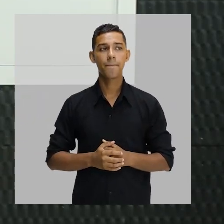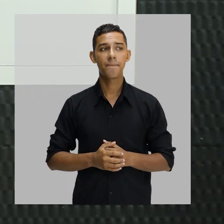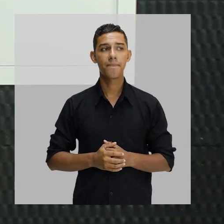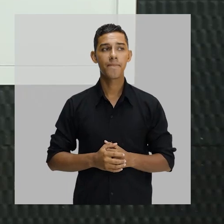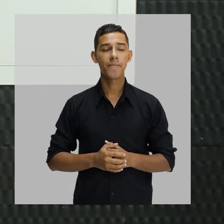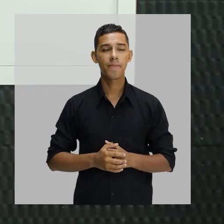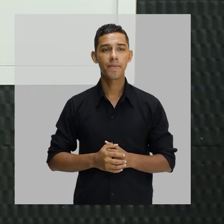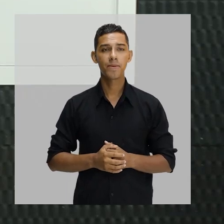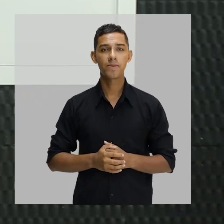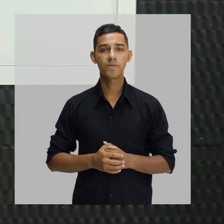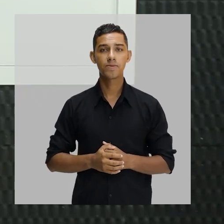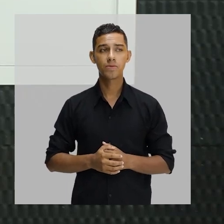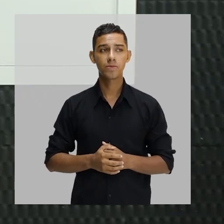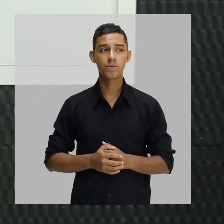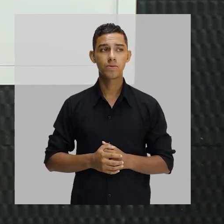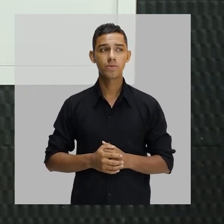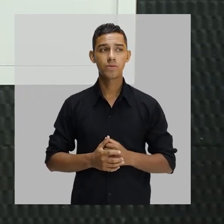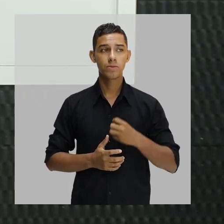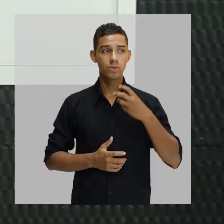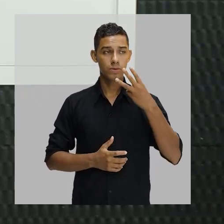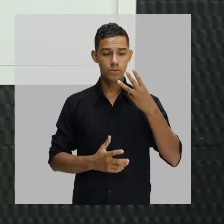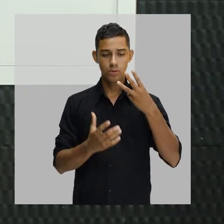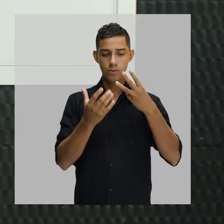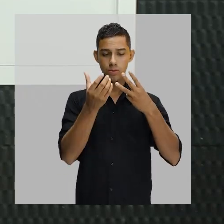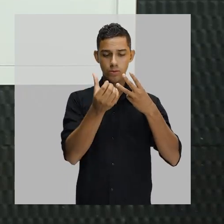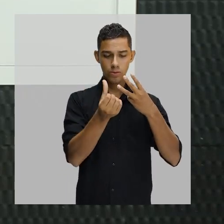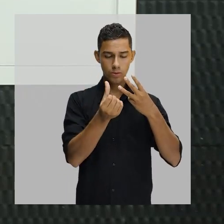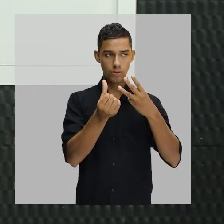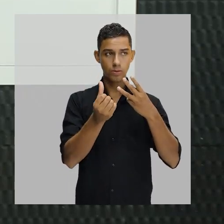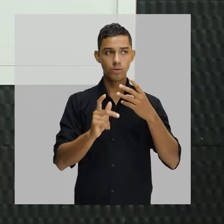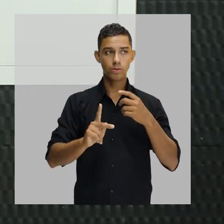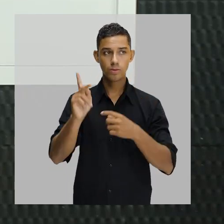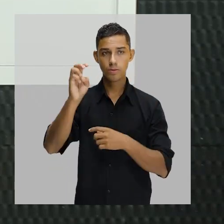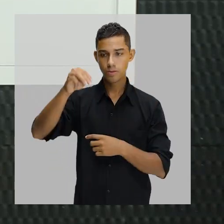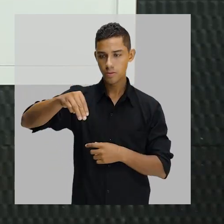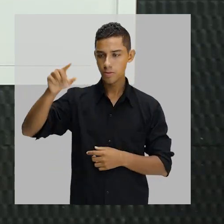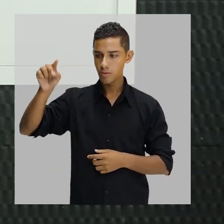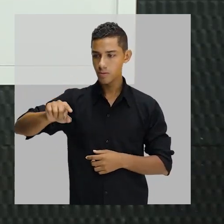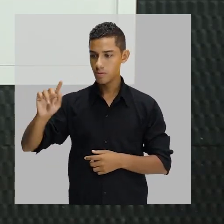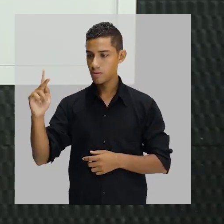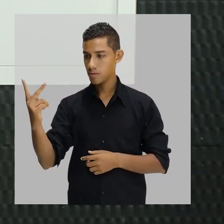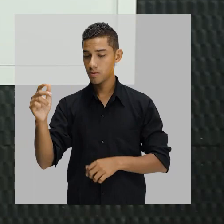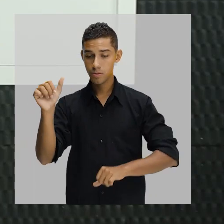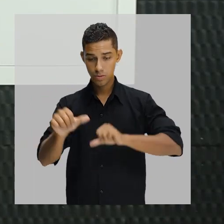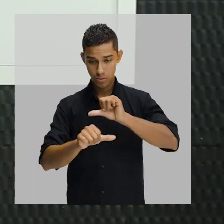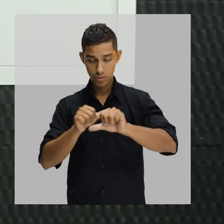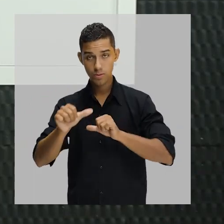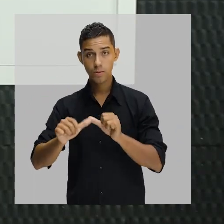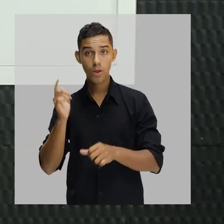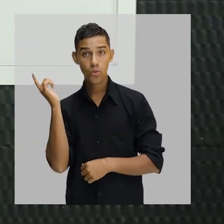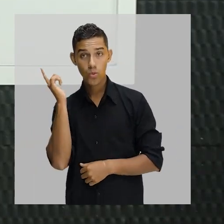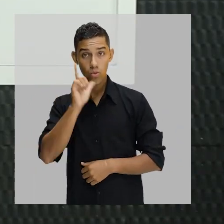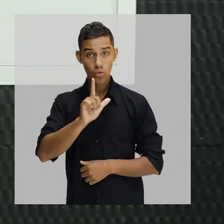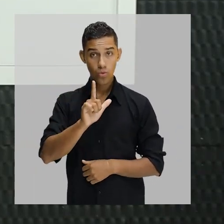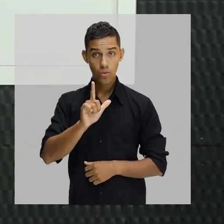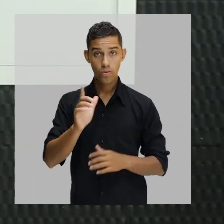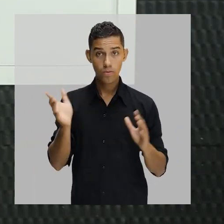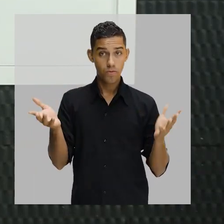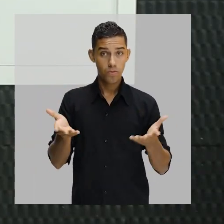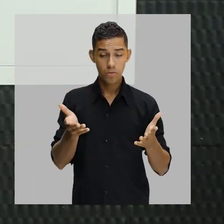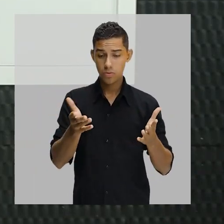é 36 quilômetros por hora. Pronto. Já fiz a minha mudança. Então,